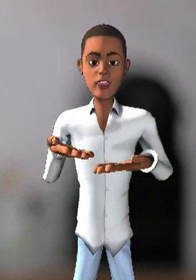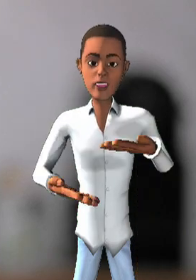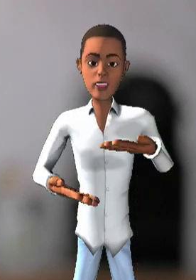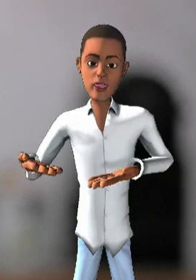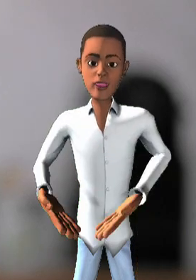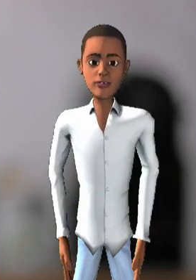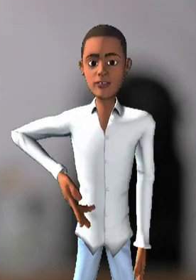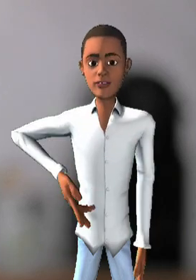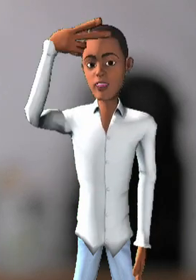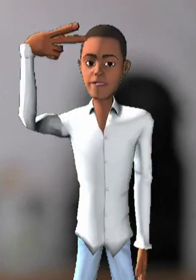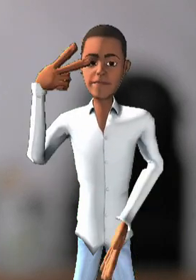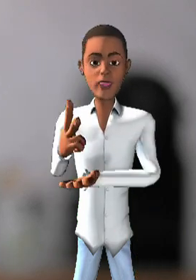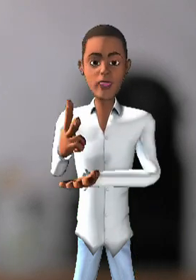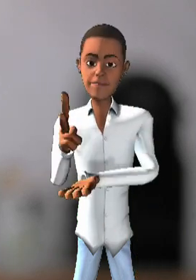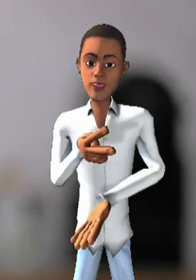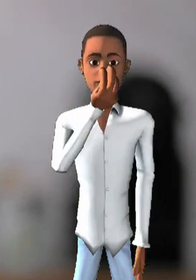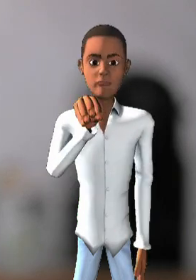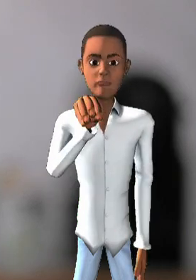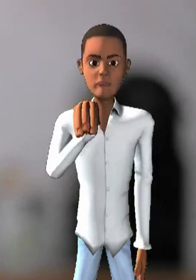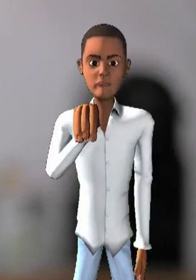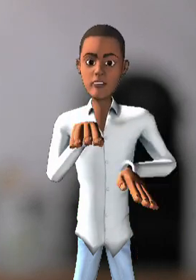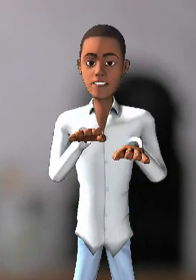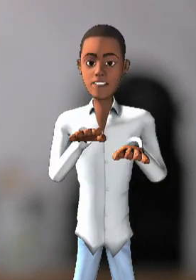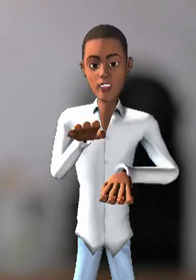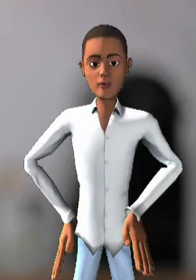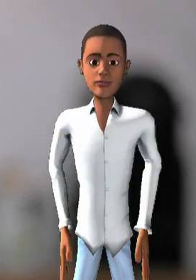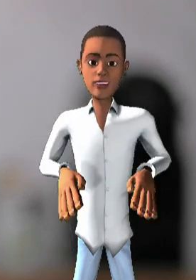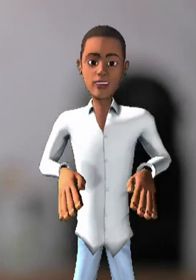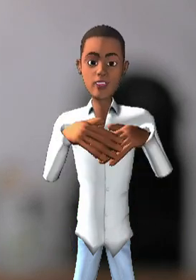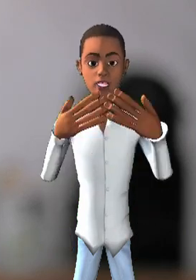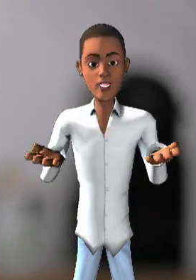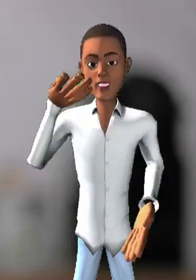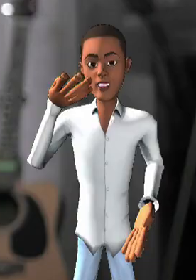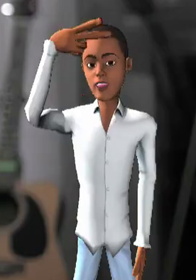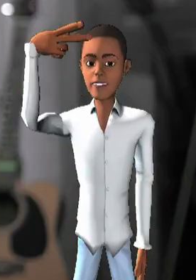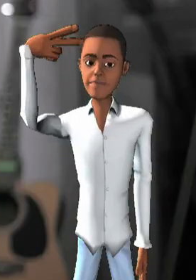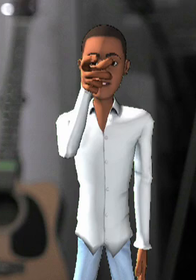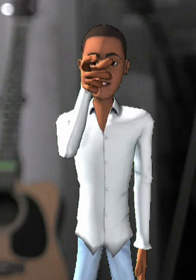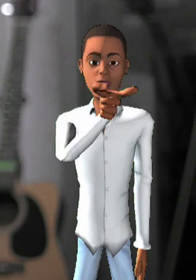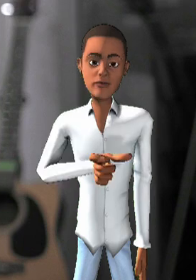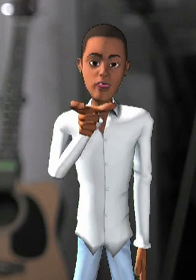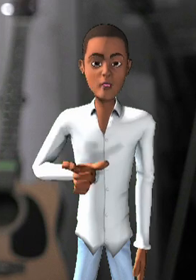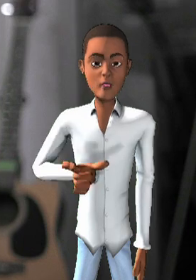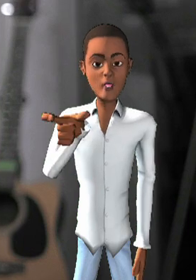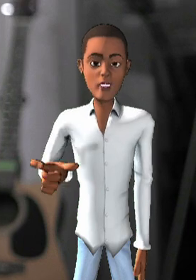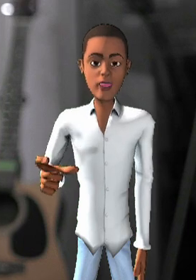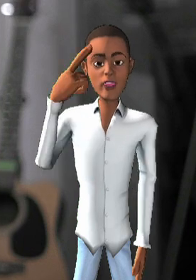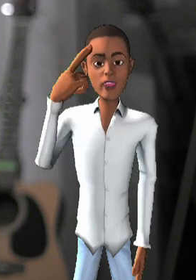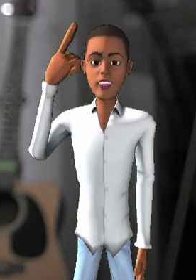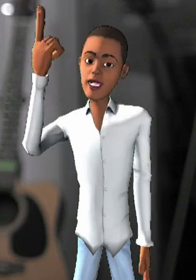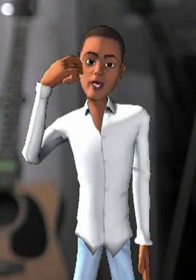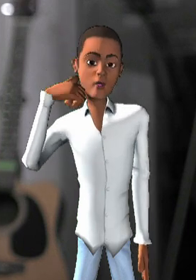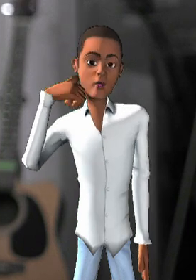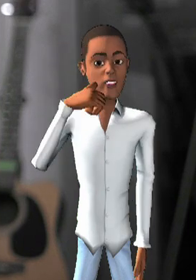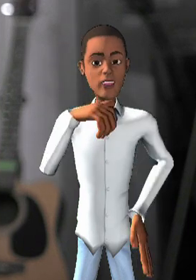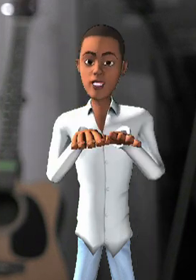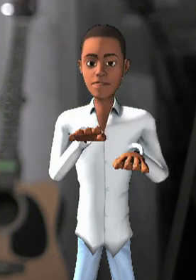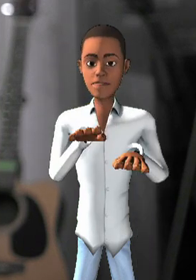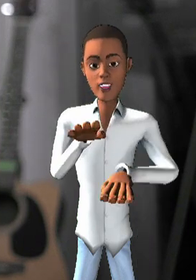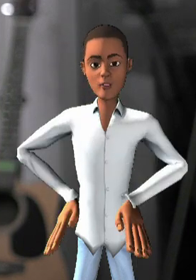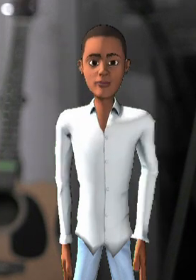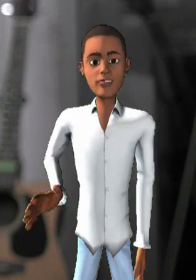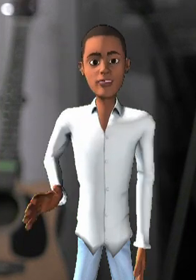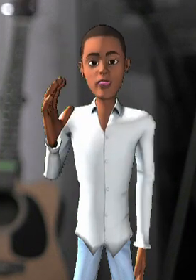podem produzir algo. É sempre colocada nesse lugar de inferioridade. Então, quando as mulheres são vistas nesse lugar de